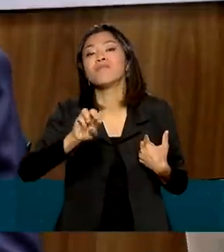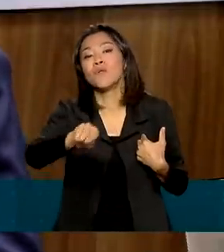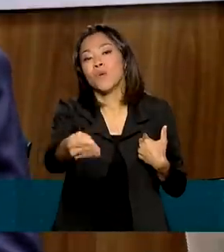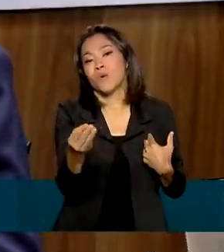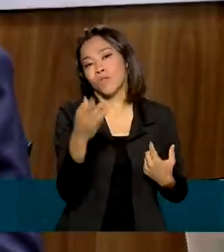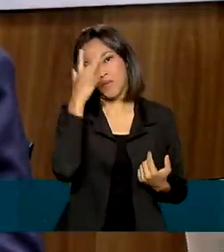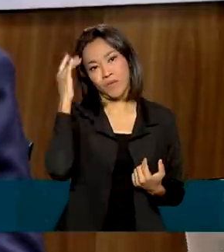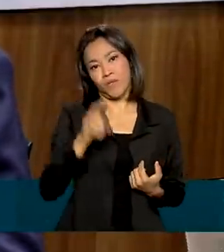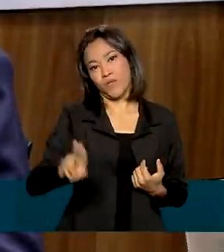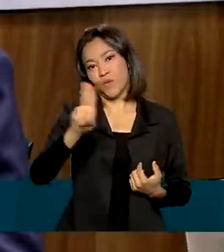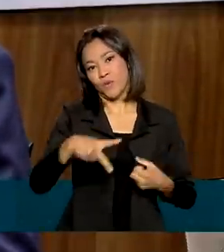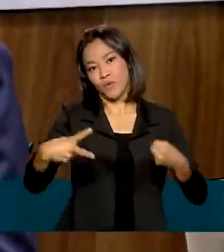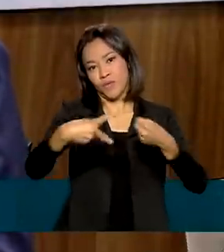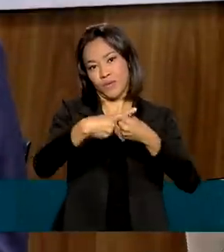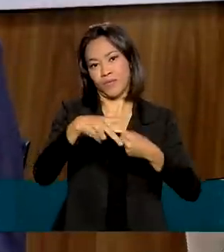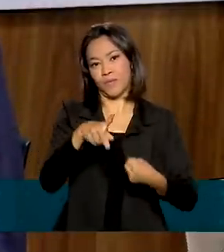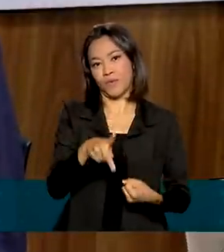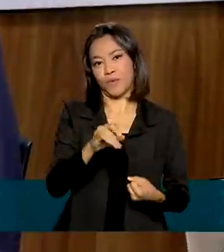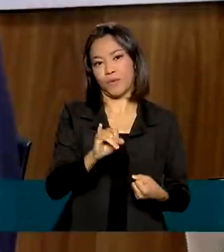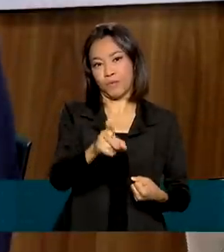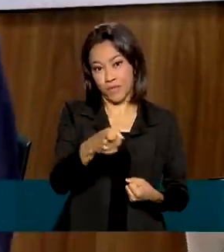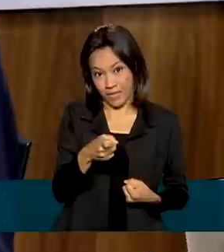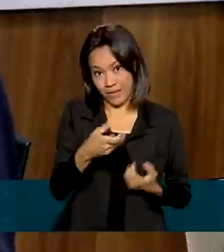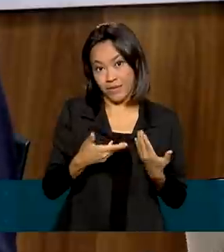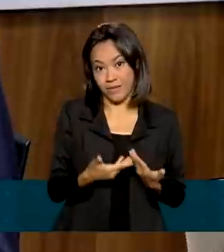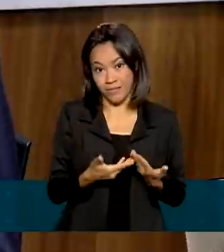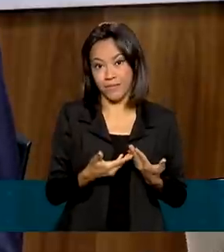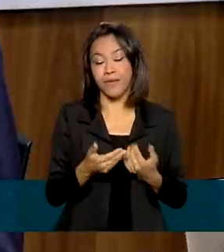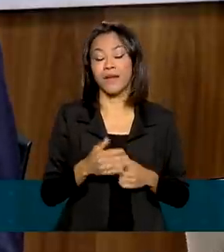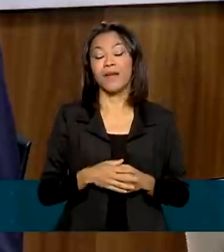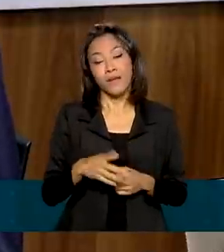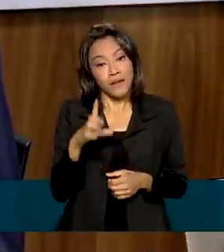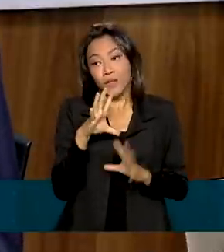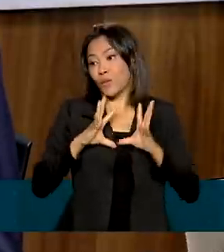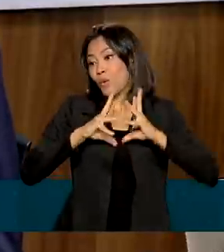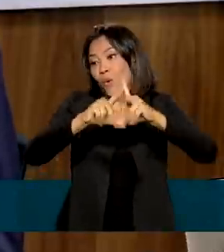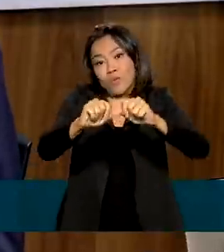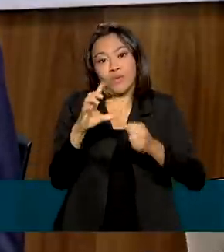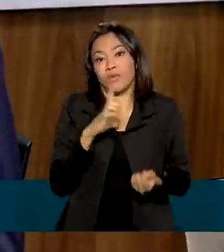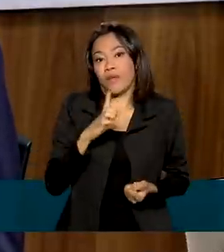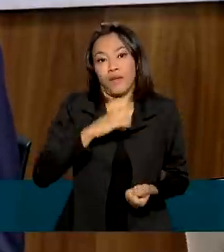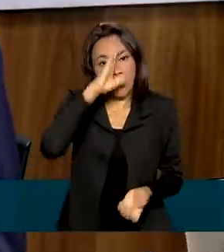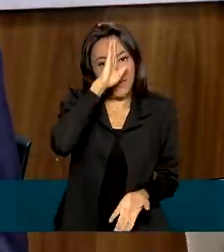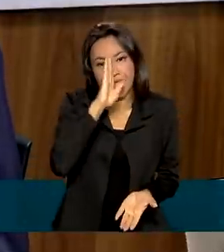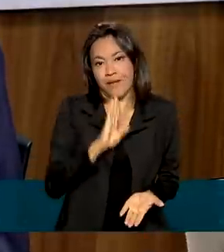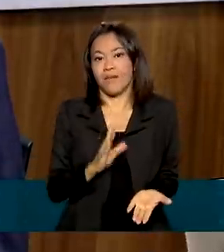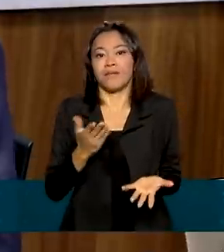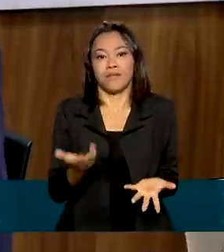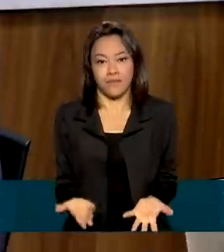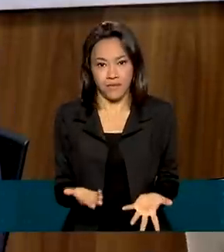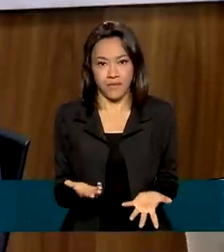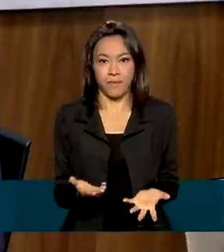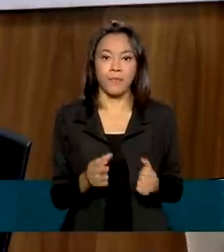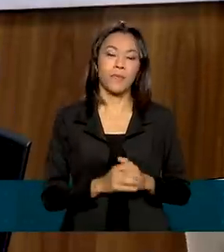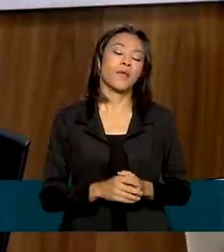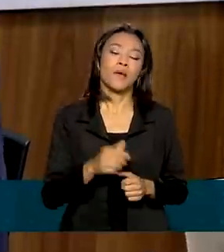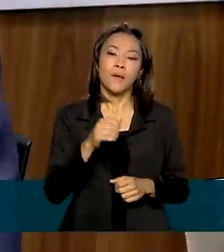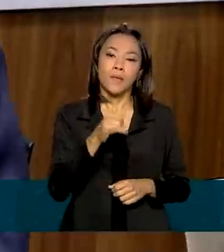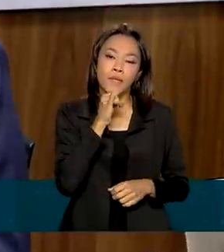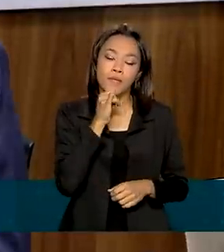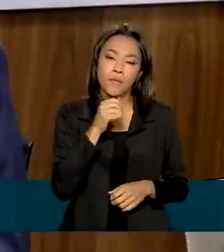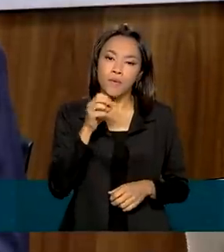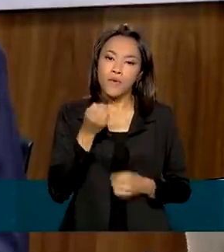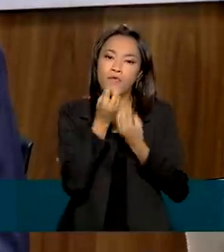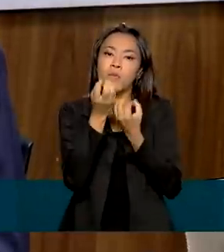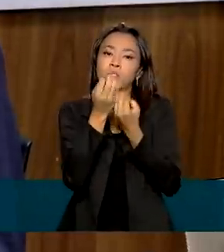que usam o fixa e é uma coisa que todo mundo tem e é graça é por exemplo dados e do